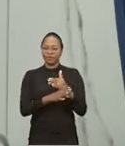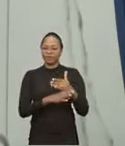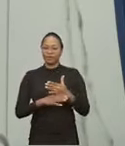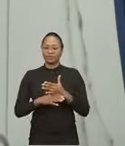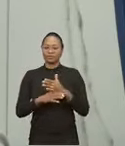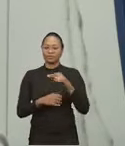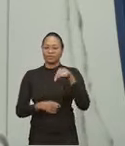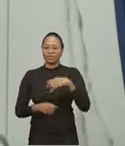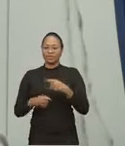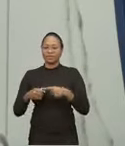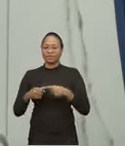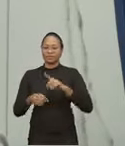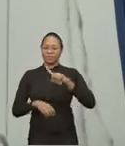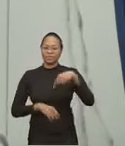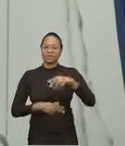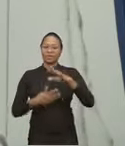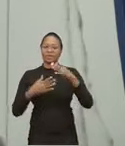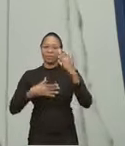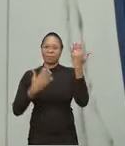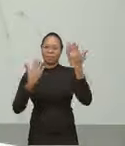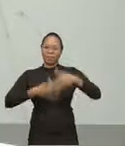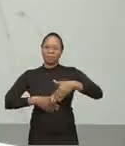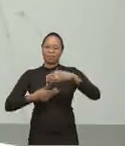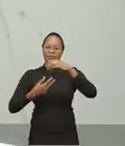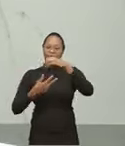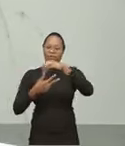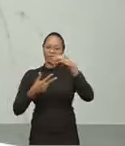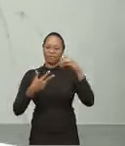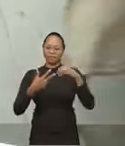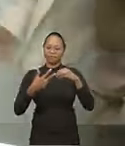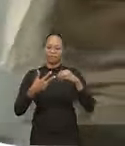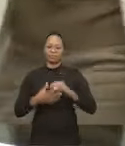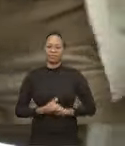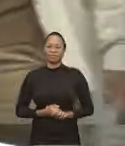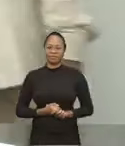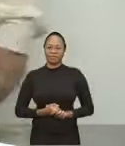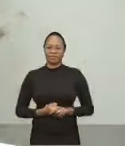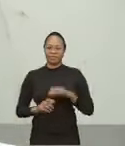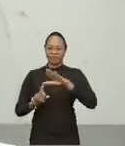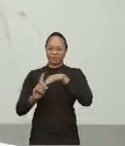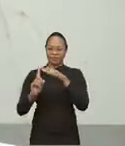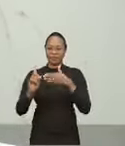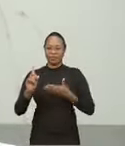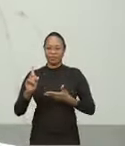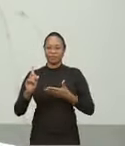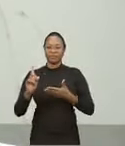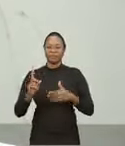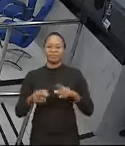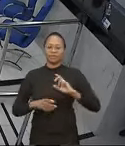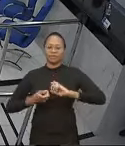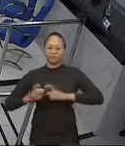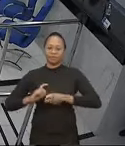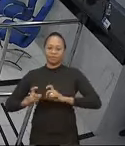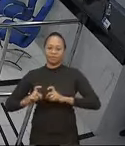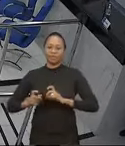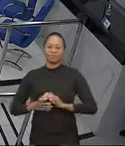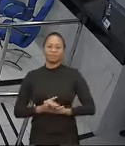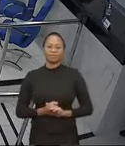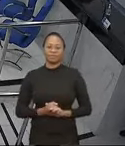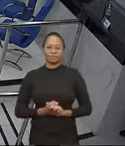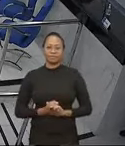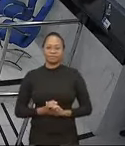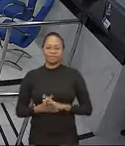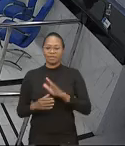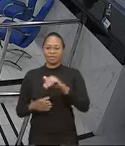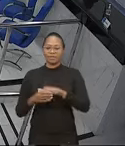na cidade após a prova do Enem. Moção de aplauso do vereador Tagnes Cerqueira, em discussão.